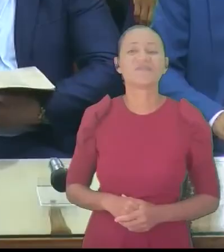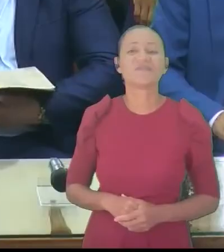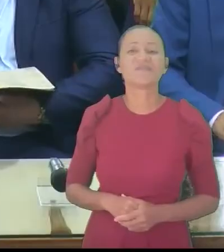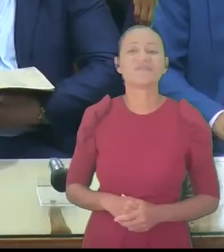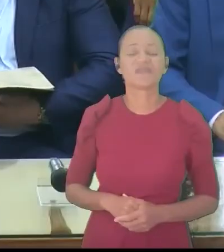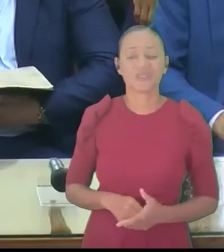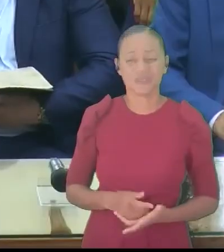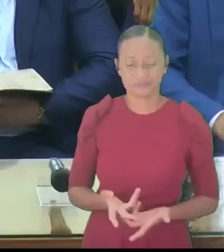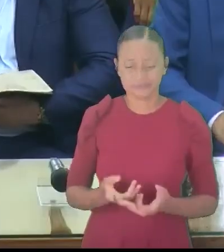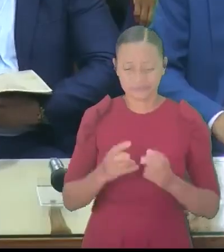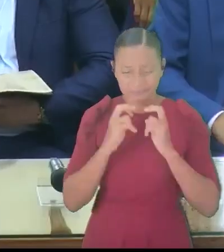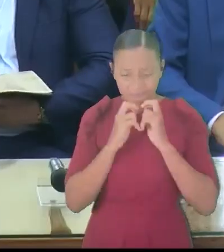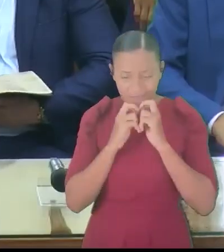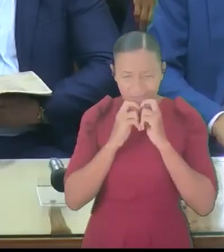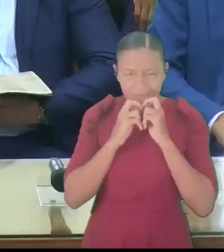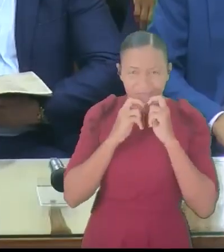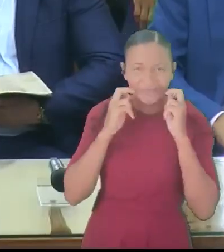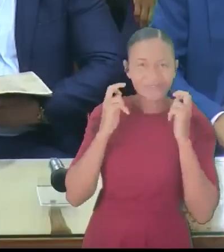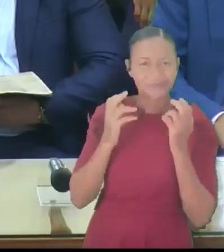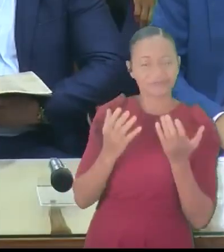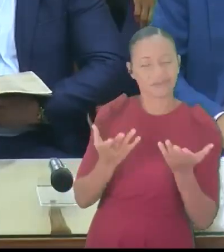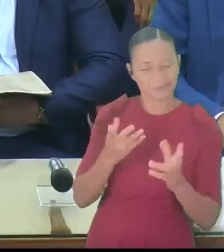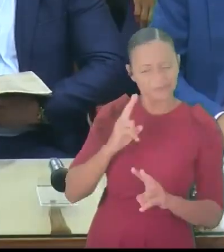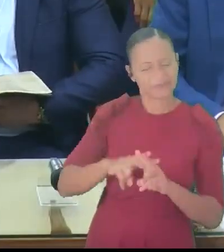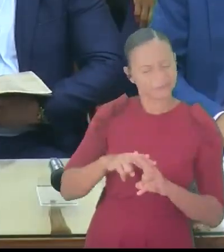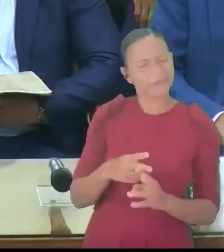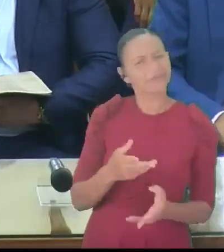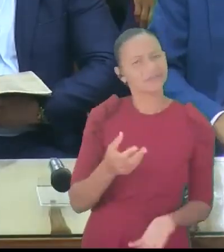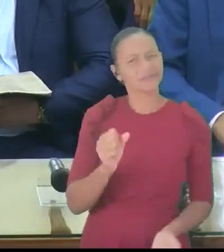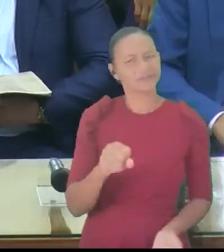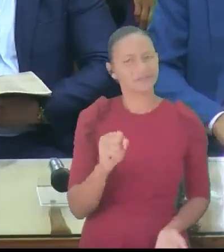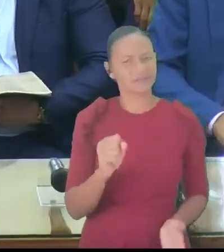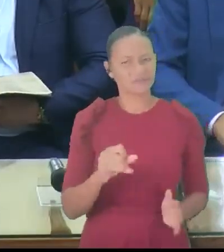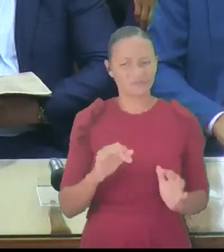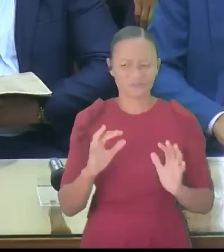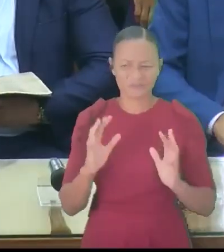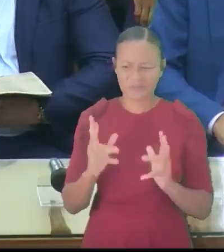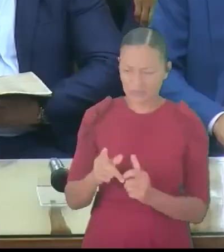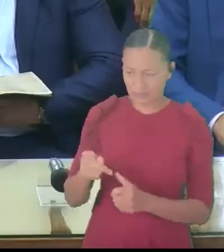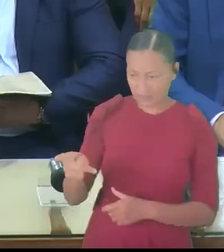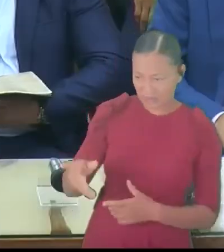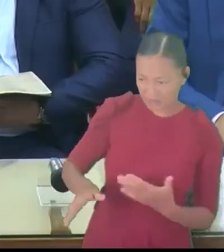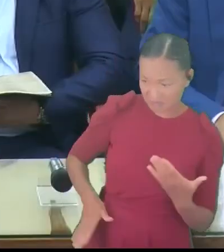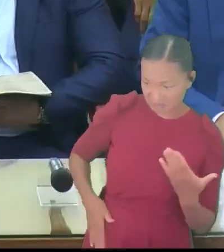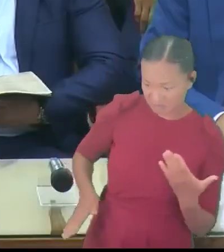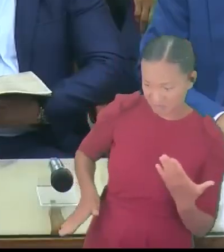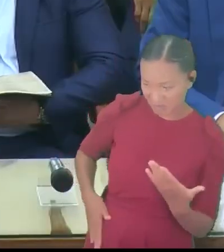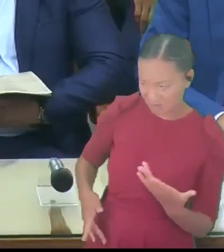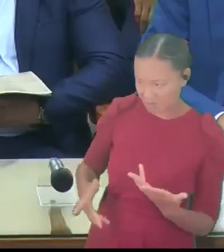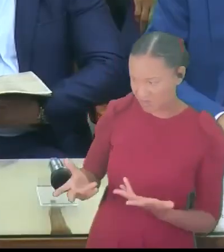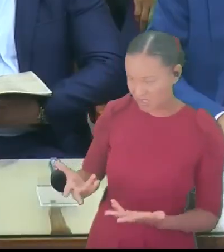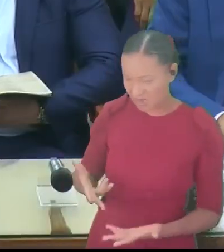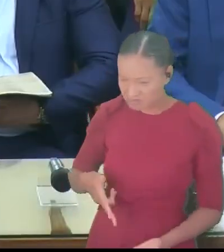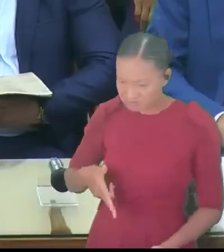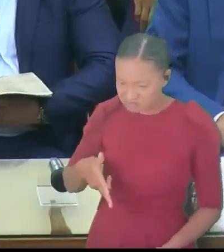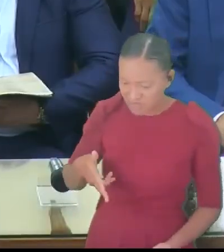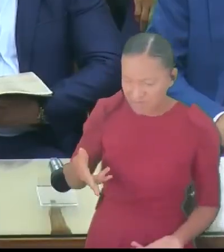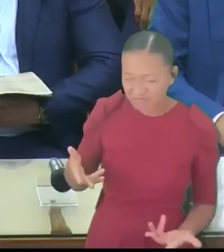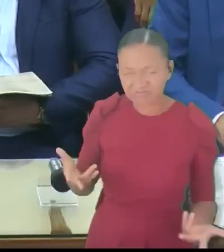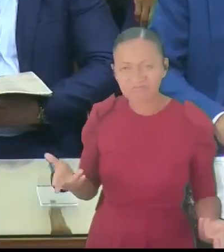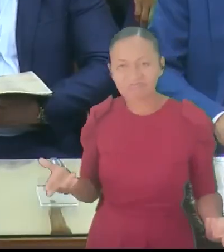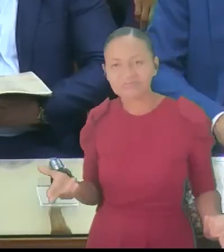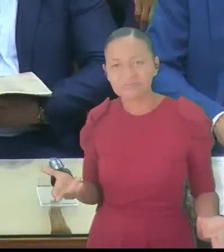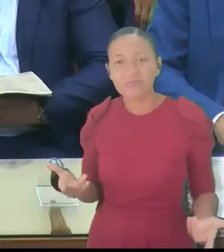Faz vergonha a pessoa ser presa ou não faz? Faz ou não faz? Faz. Todo mundo vai dizer: isso é bandido, isso é meliante. Que